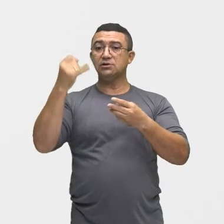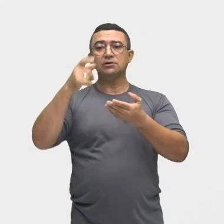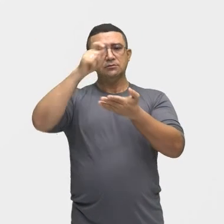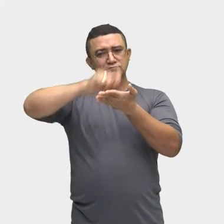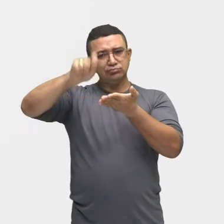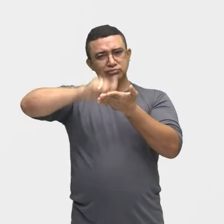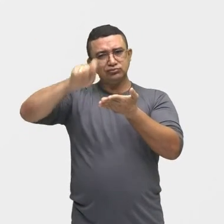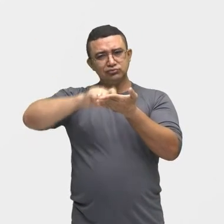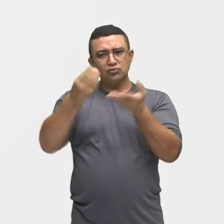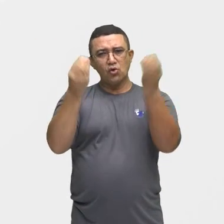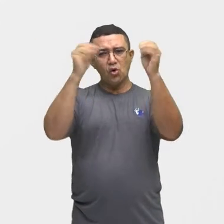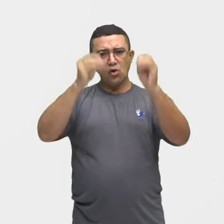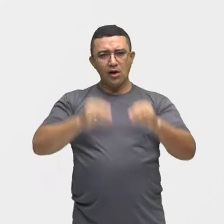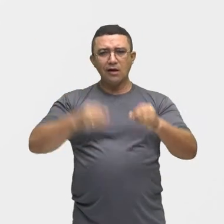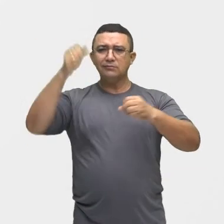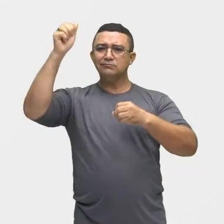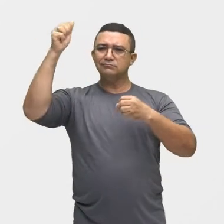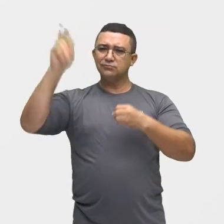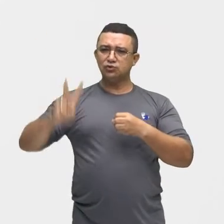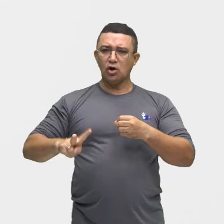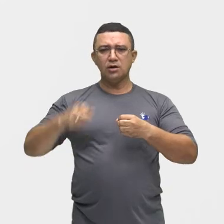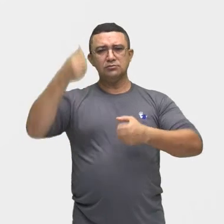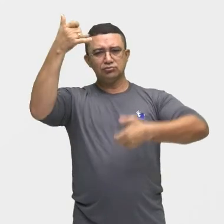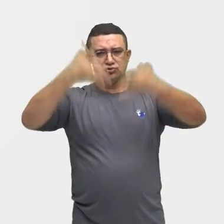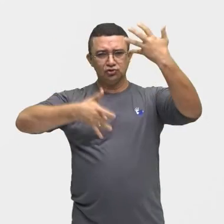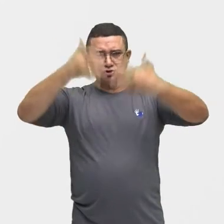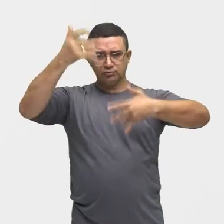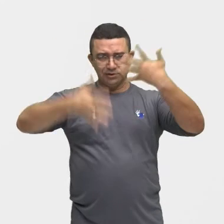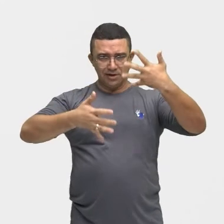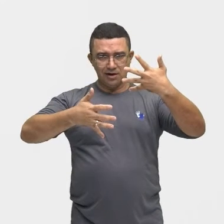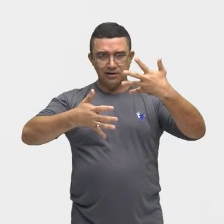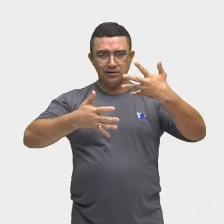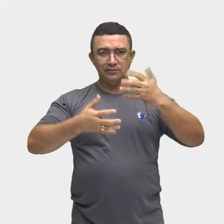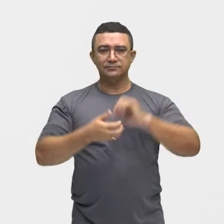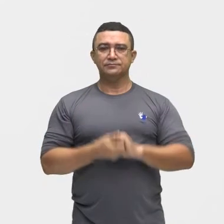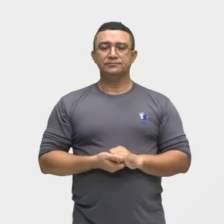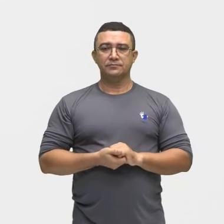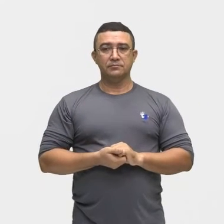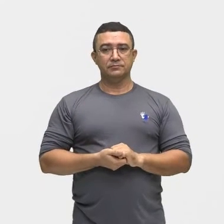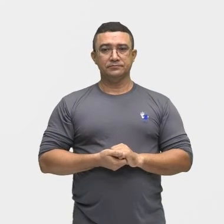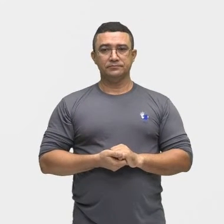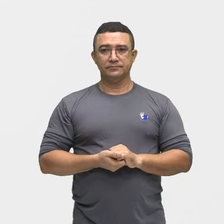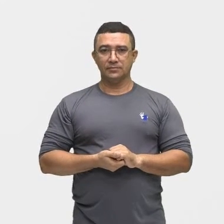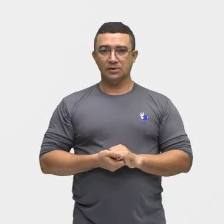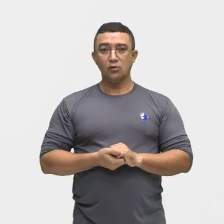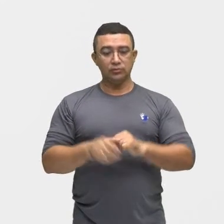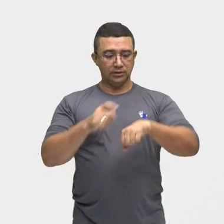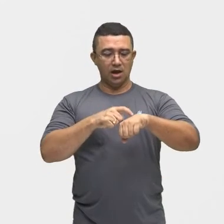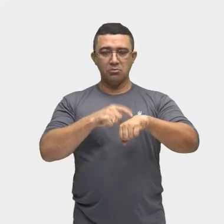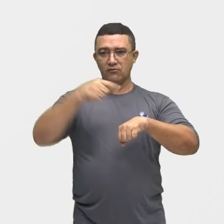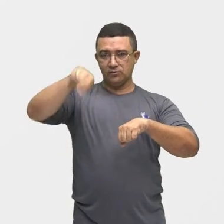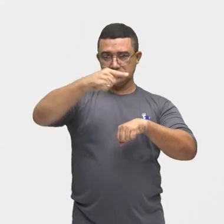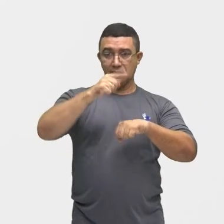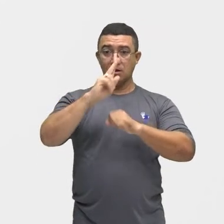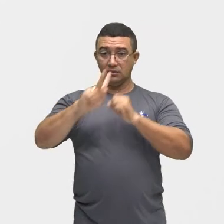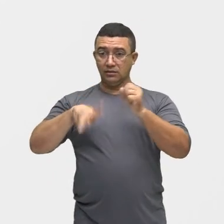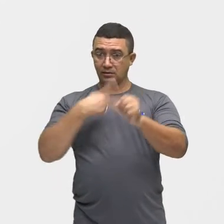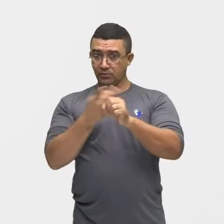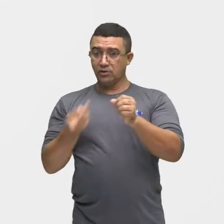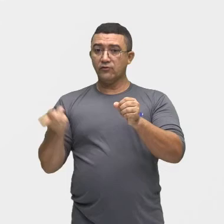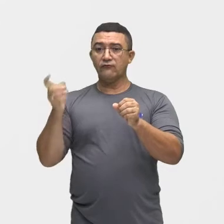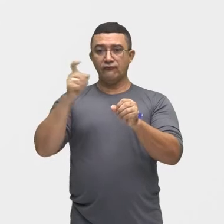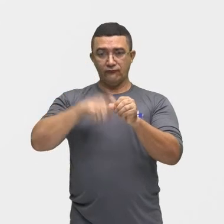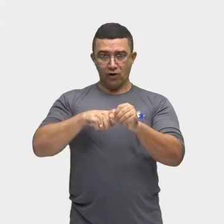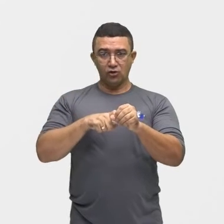esses momentos históricos aí que a gente definiu aí para a região Nordeste. Vou deixar aí um tempinho para vocês responderem, daqui a